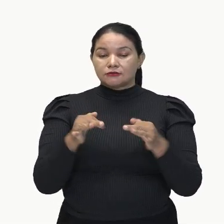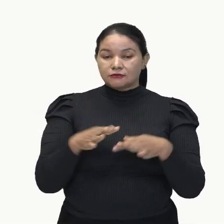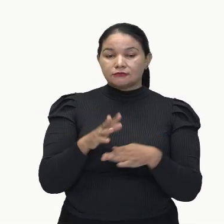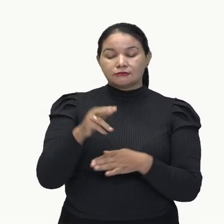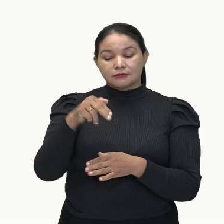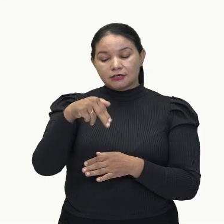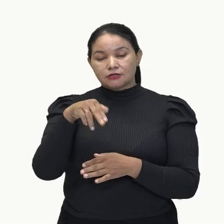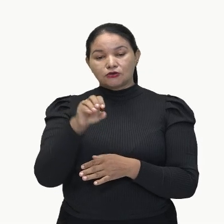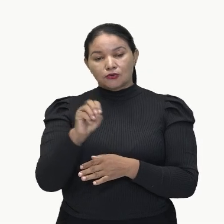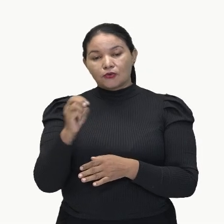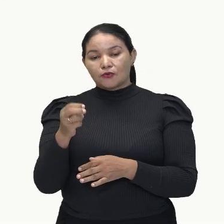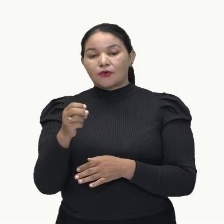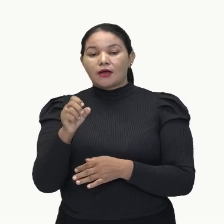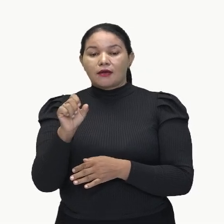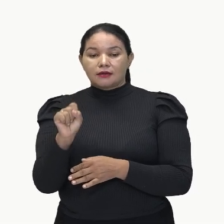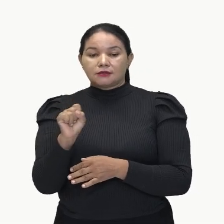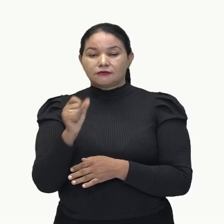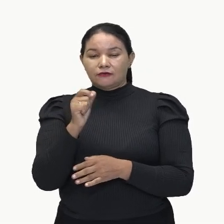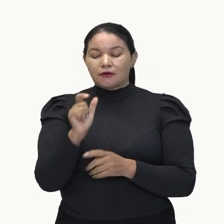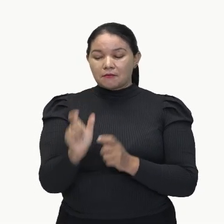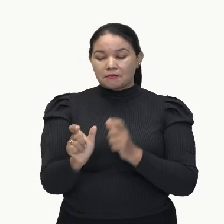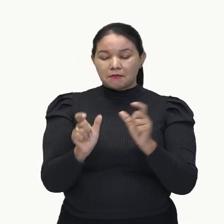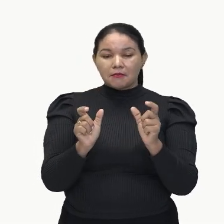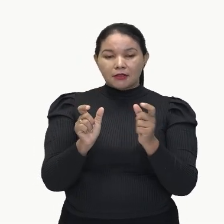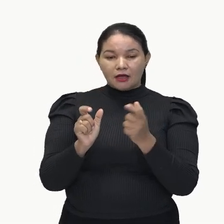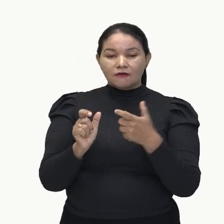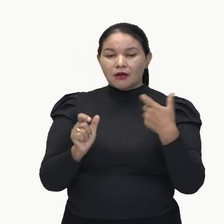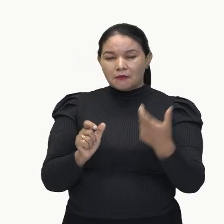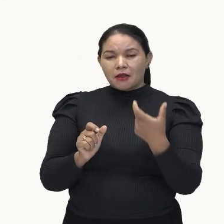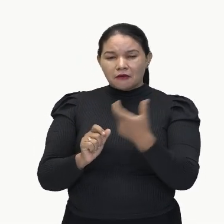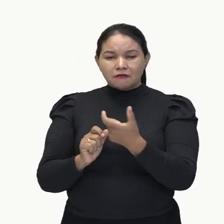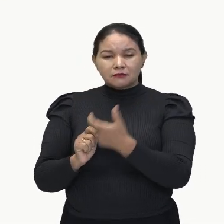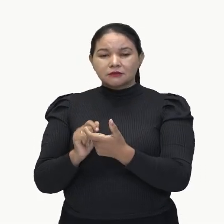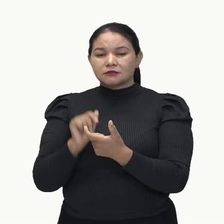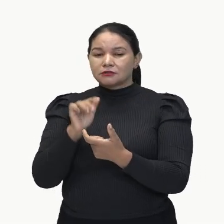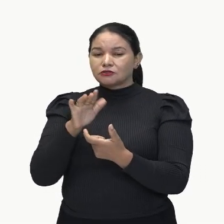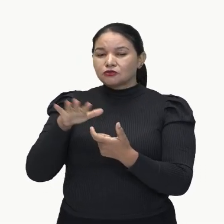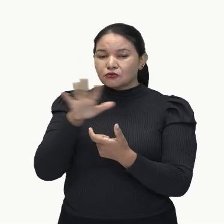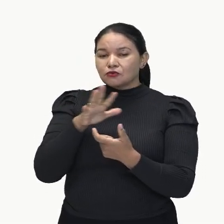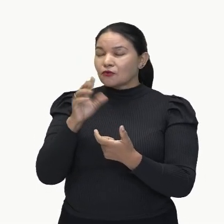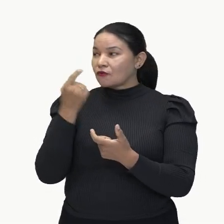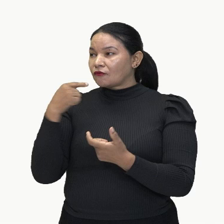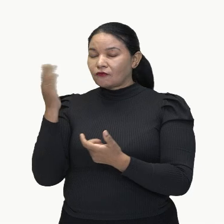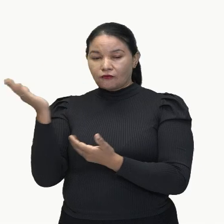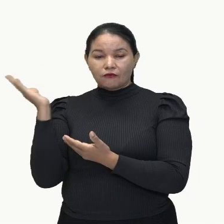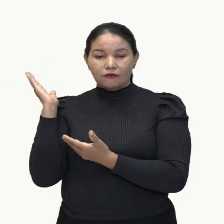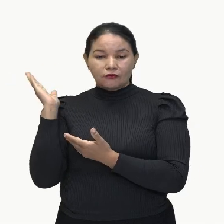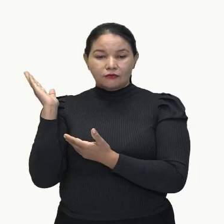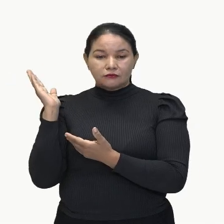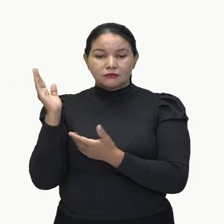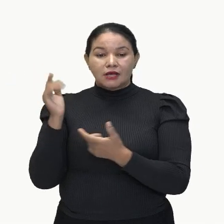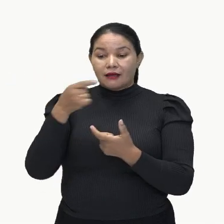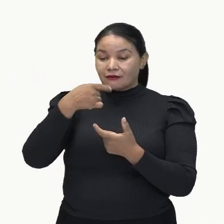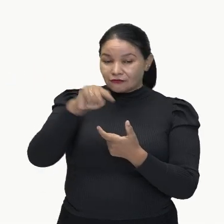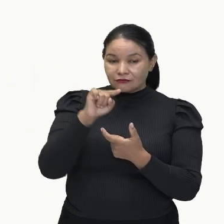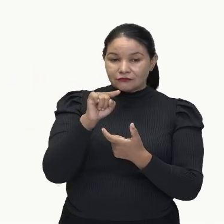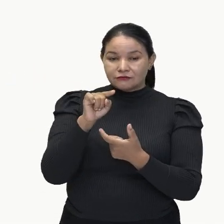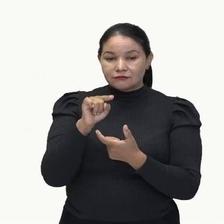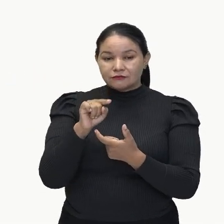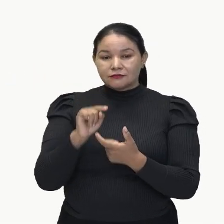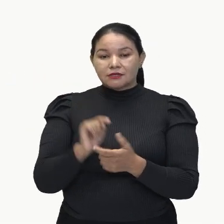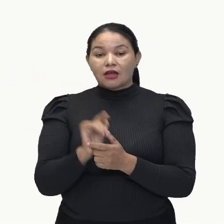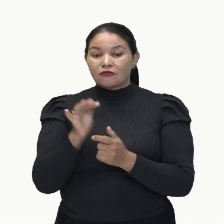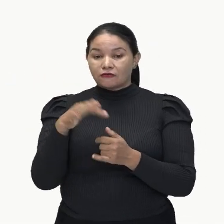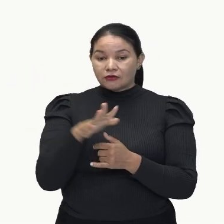recebe termina na letra d perceb tórax termina na letra x e acentuada album